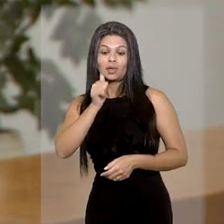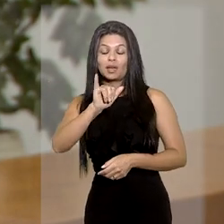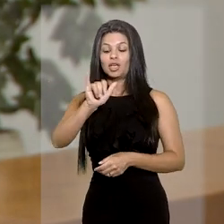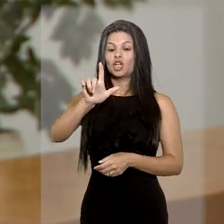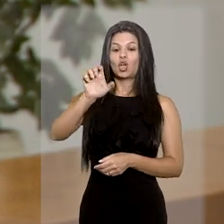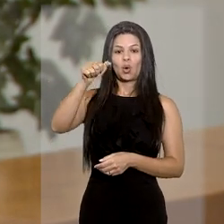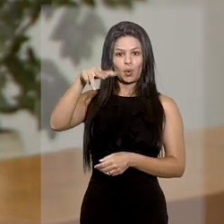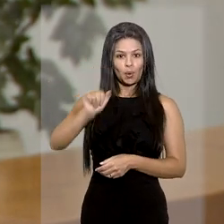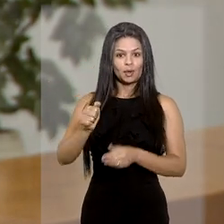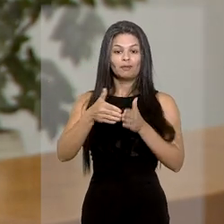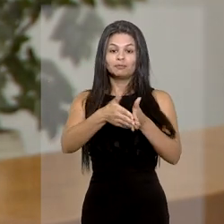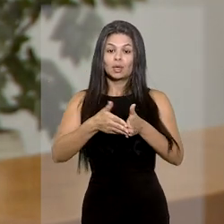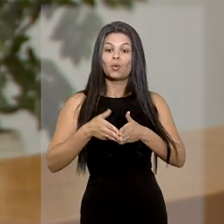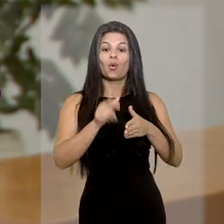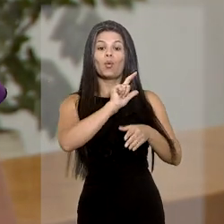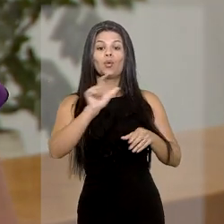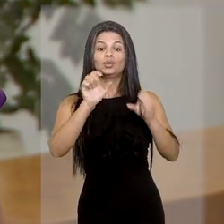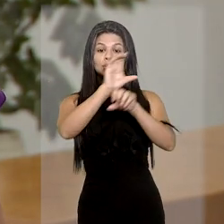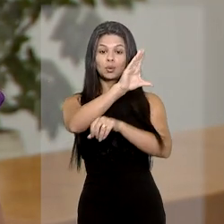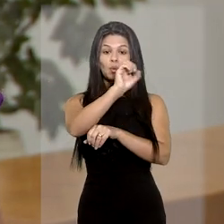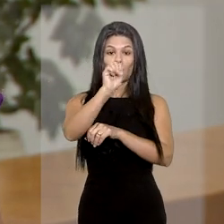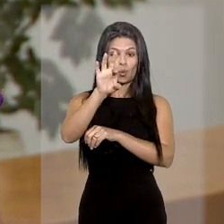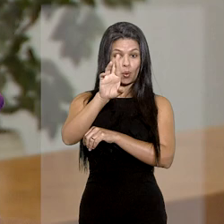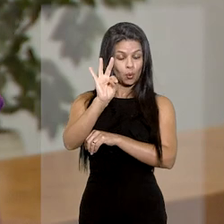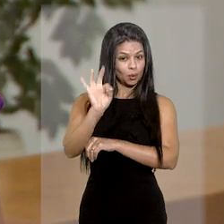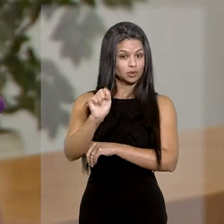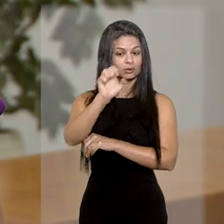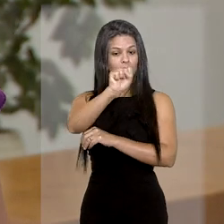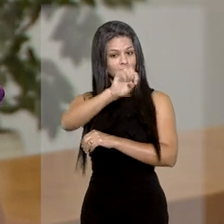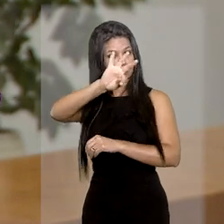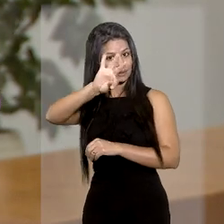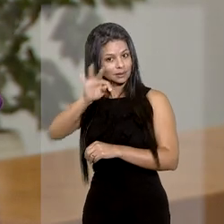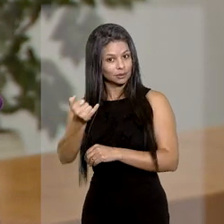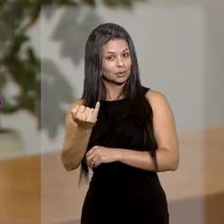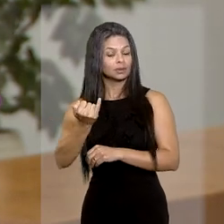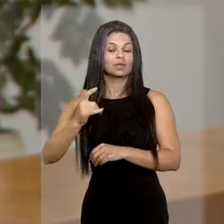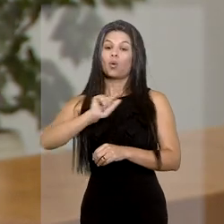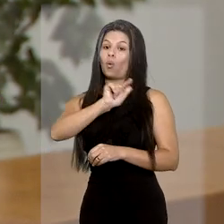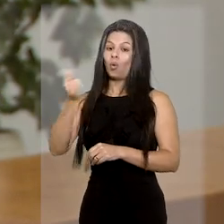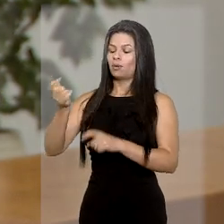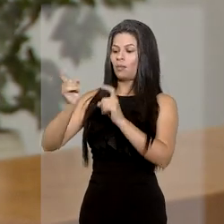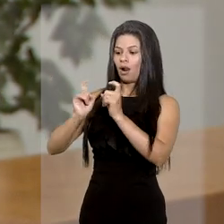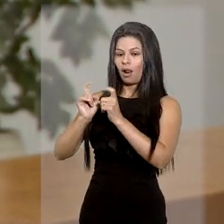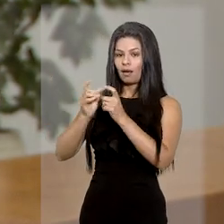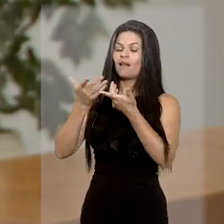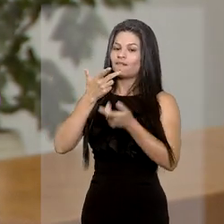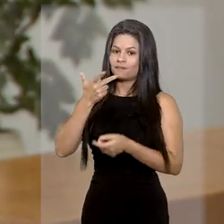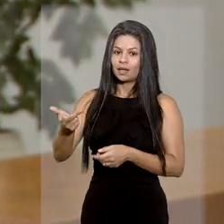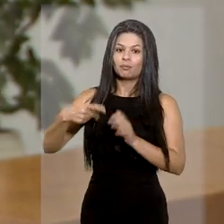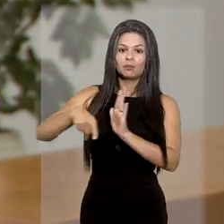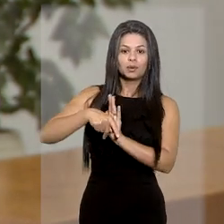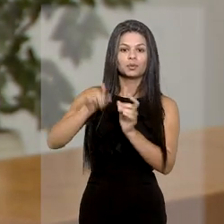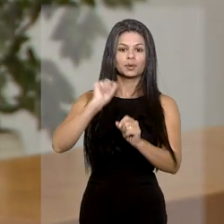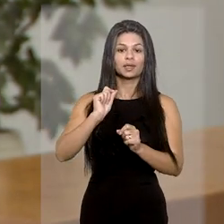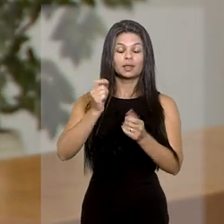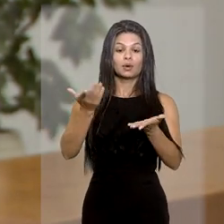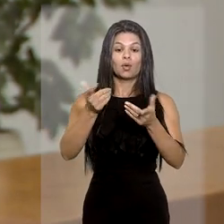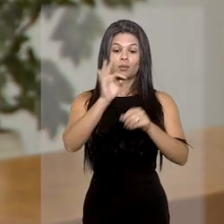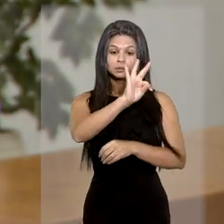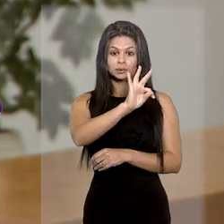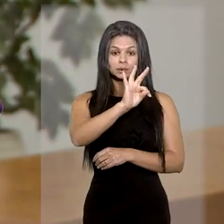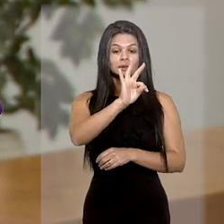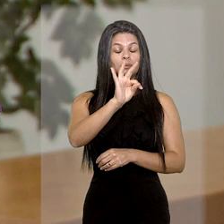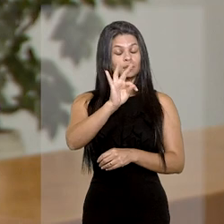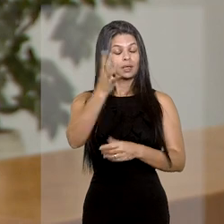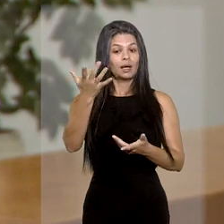lona Márcia Reis recorreu a corte especial do STJ entre outros argumentos ela alegou uma possível usurpação da competência do